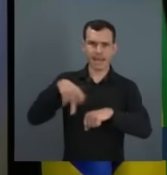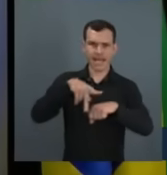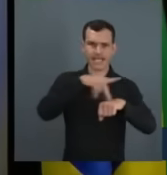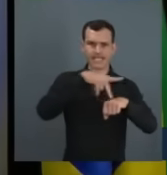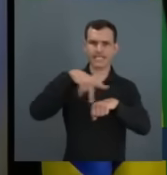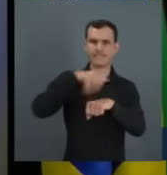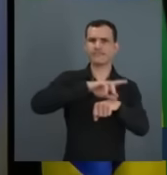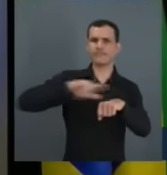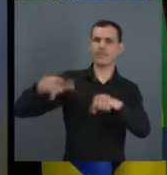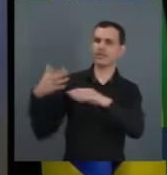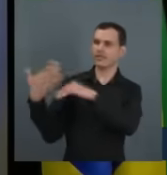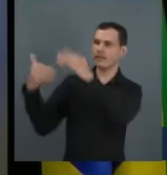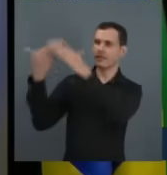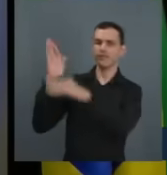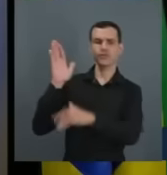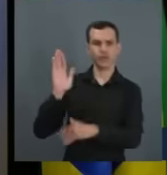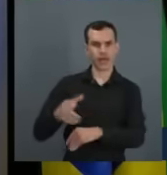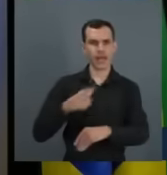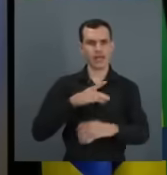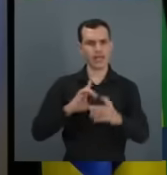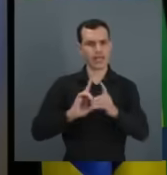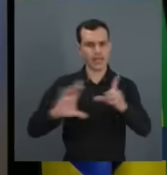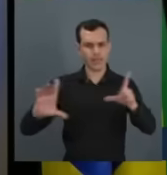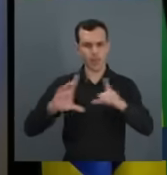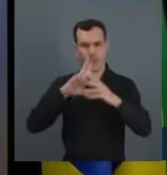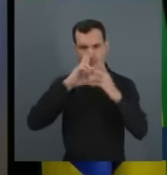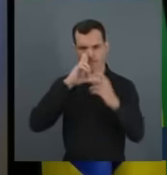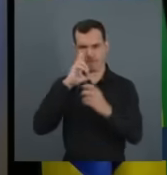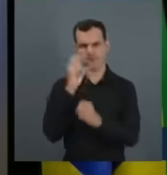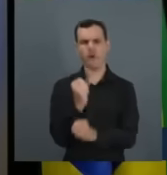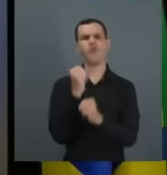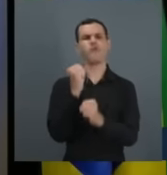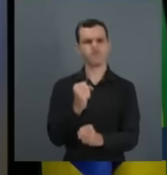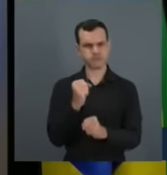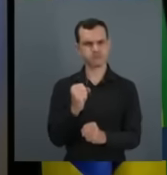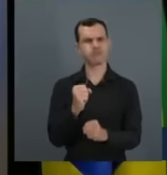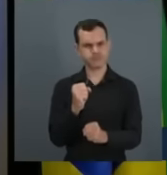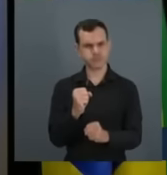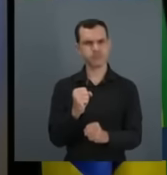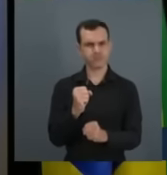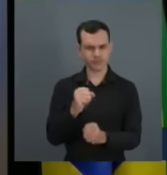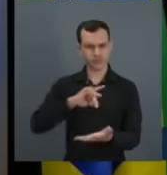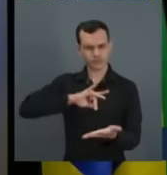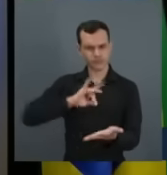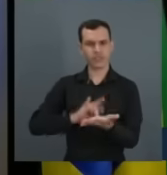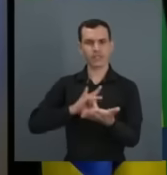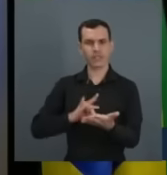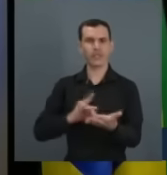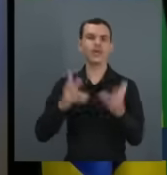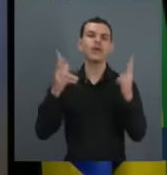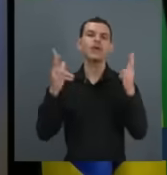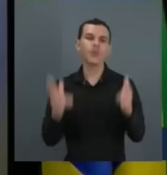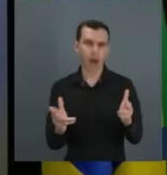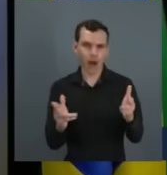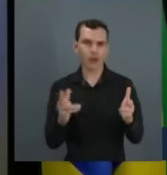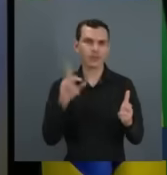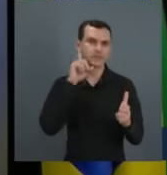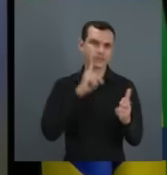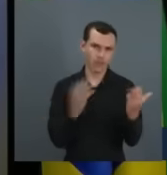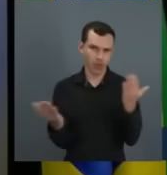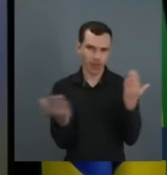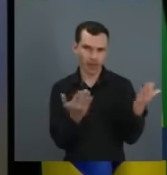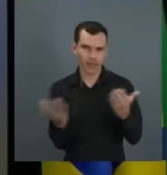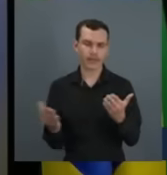com democracias pujantes, sólidas, consolidadas, como os Estados Unidos,